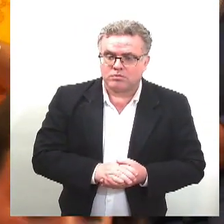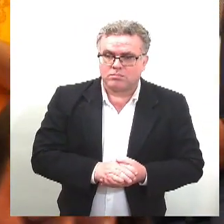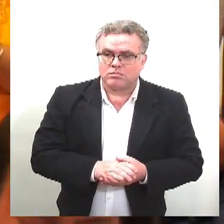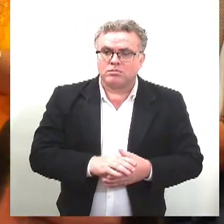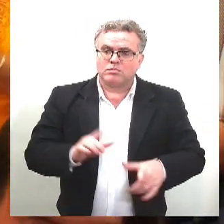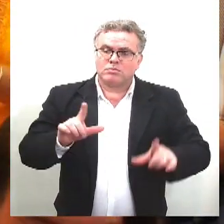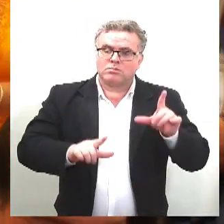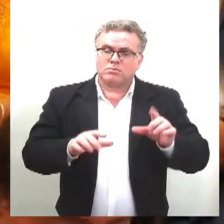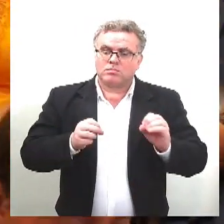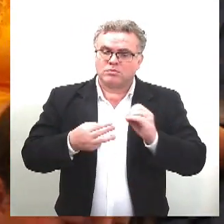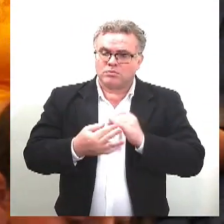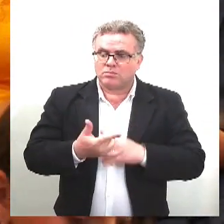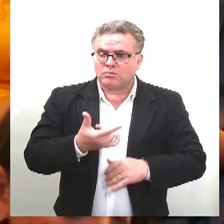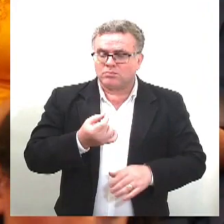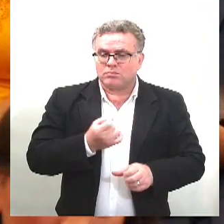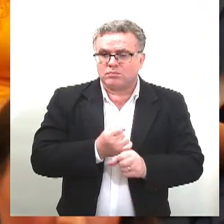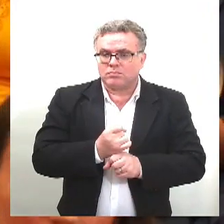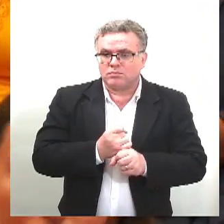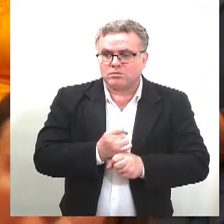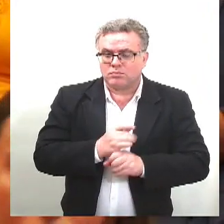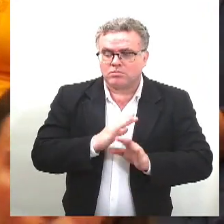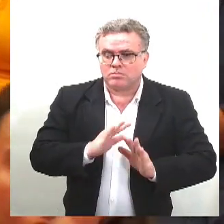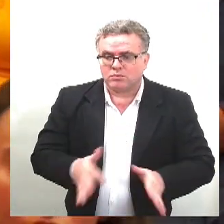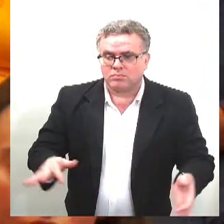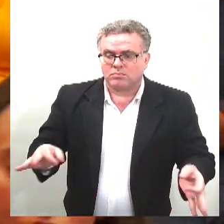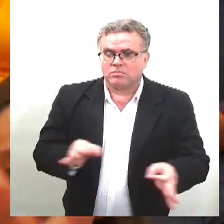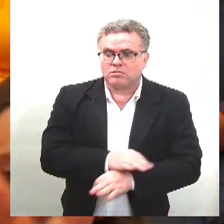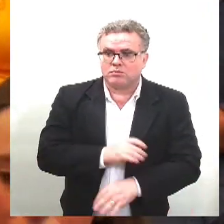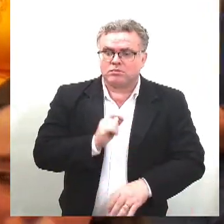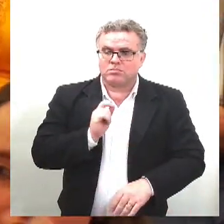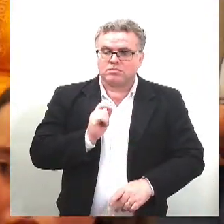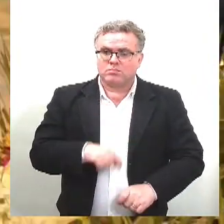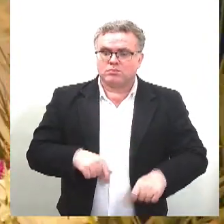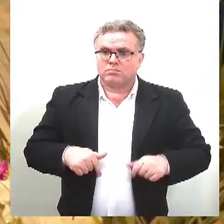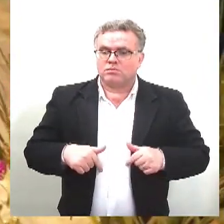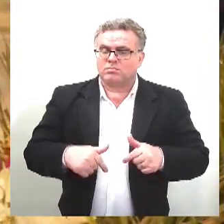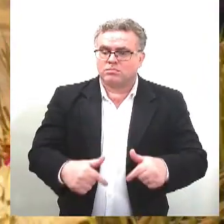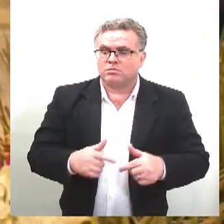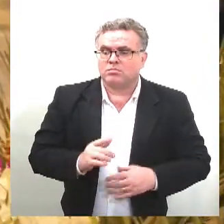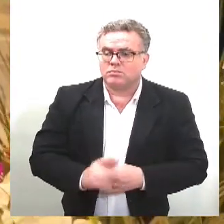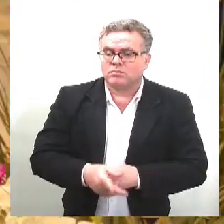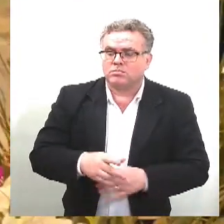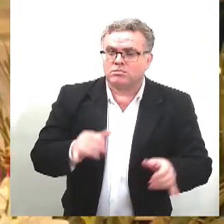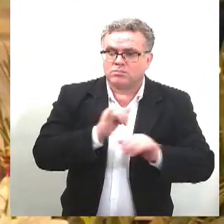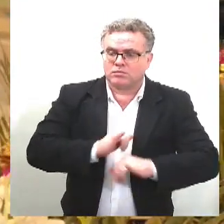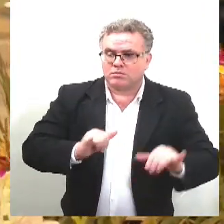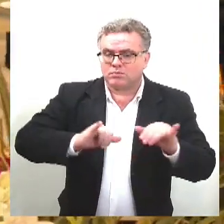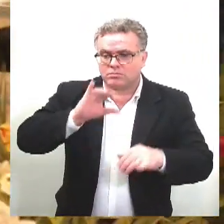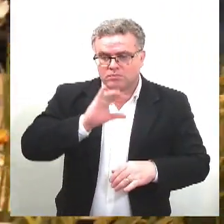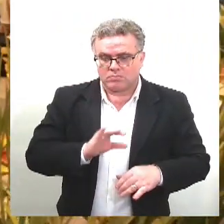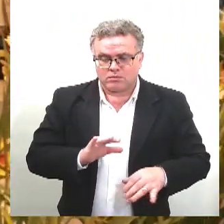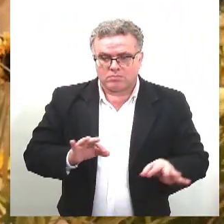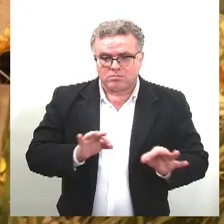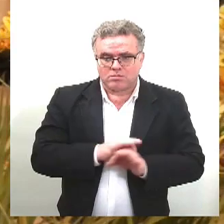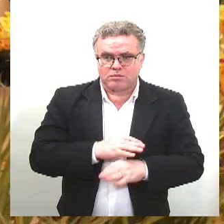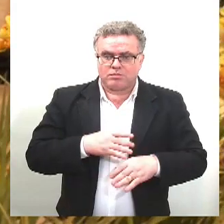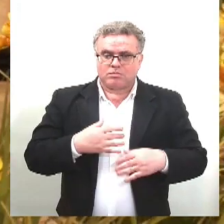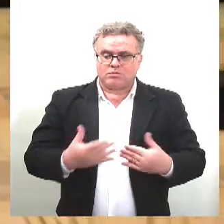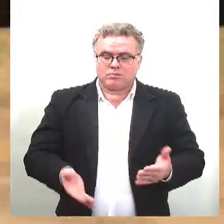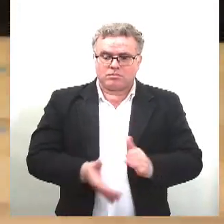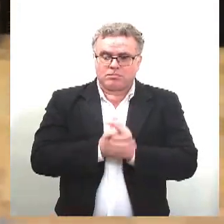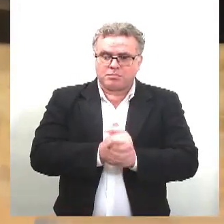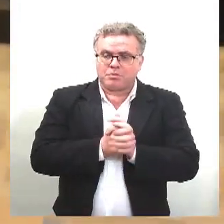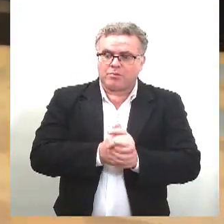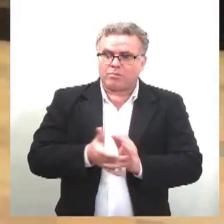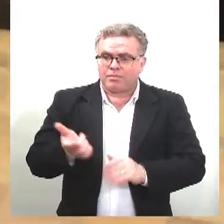20 anos de transmissões dedicadas à cidadania e informação, foi uma das homenageadas da noite. A